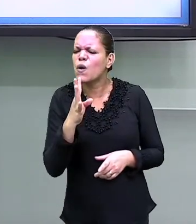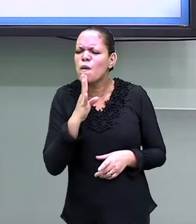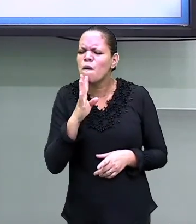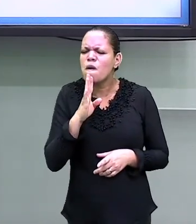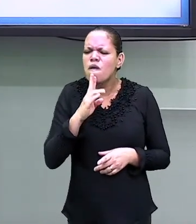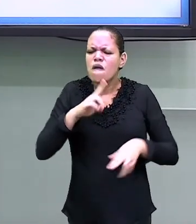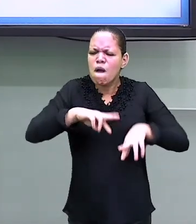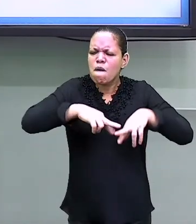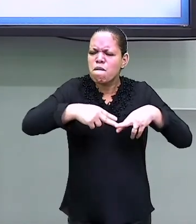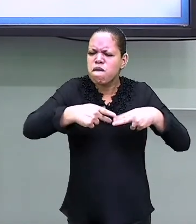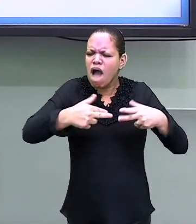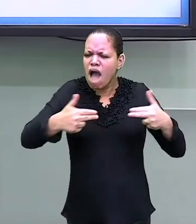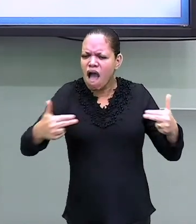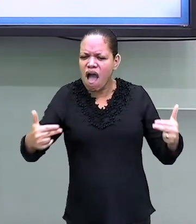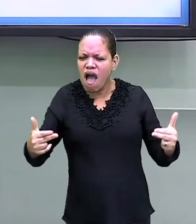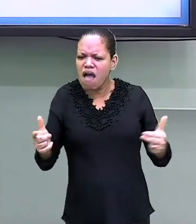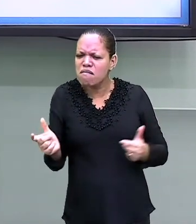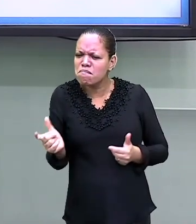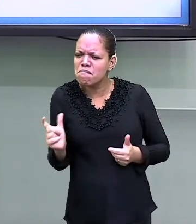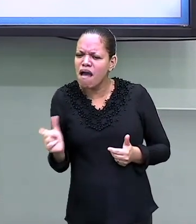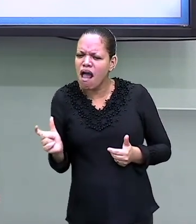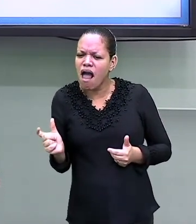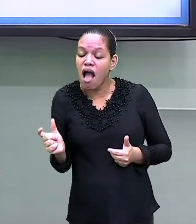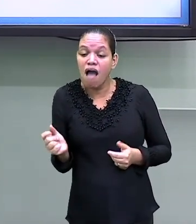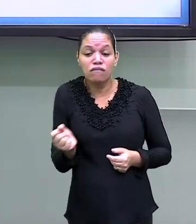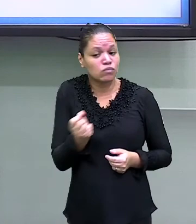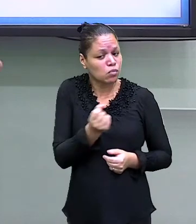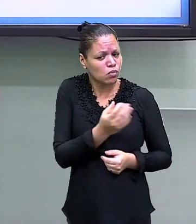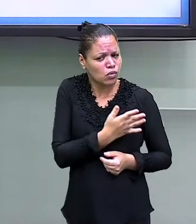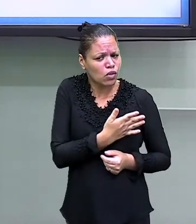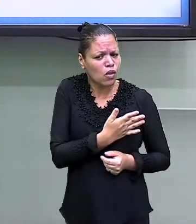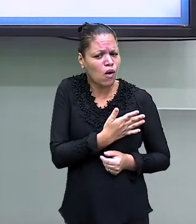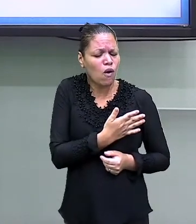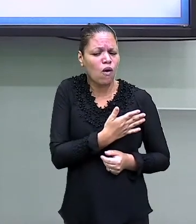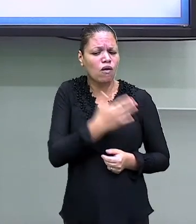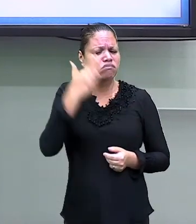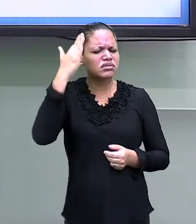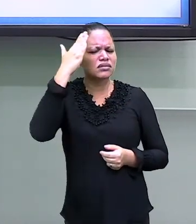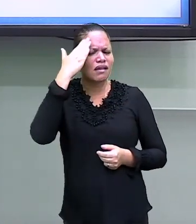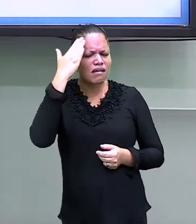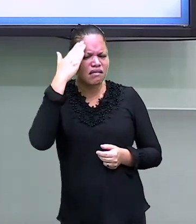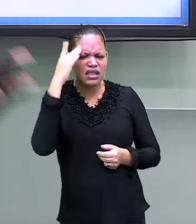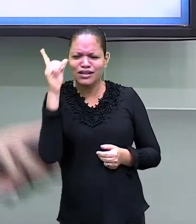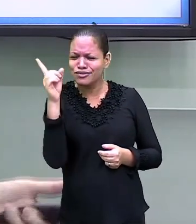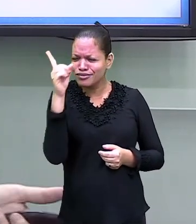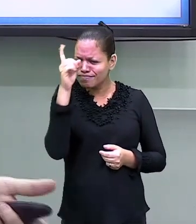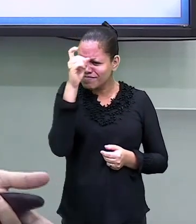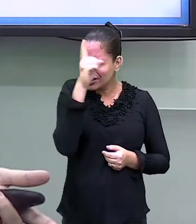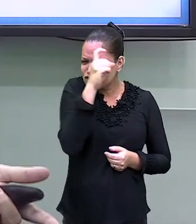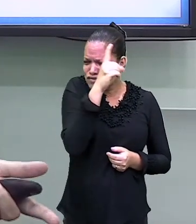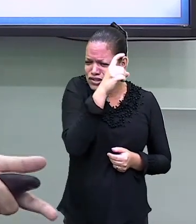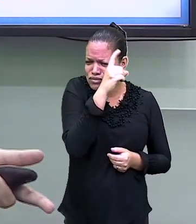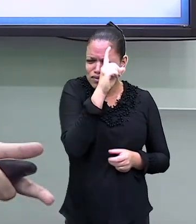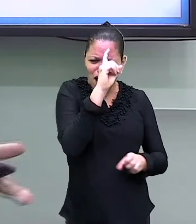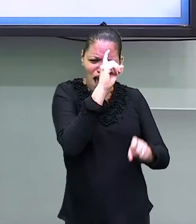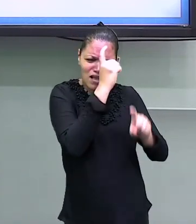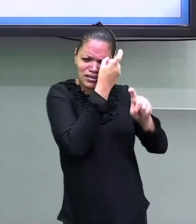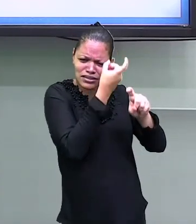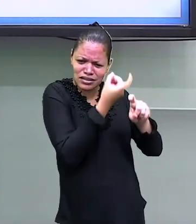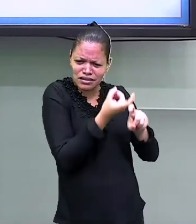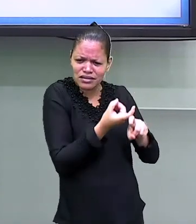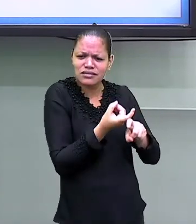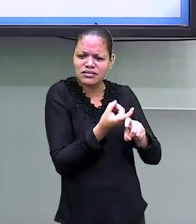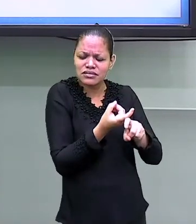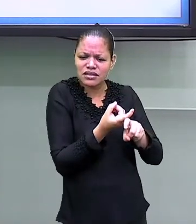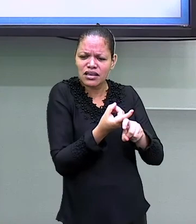Você conheceu um pouco sobre o distúrbio da dislexia, que muitas crianças têm e nem sabem que tem, né? Às